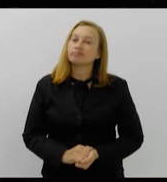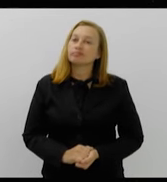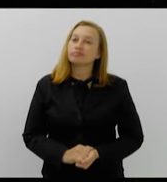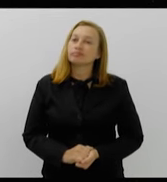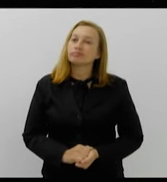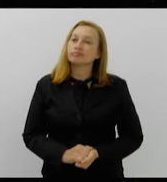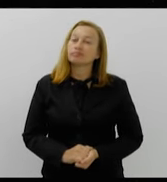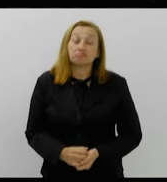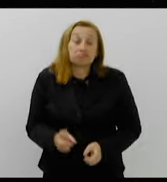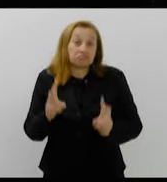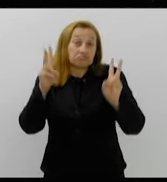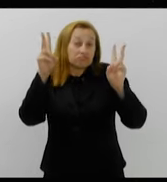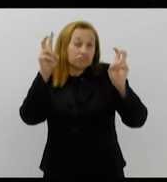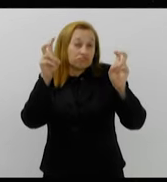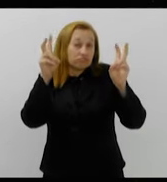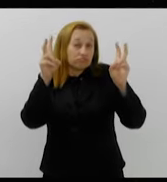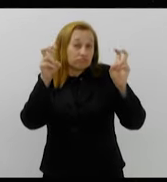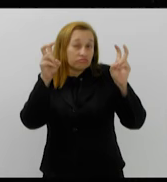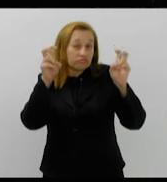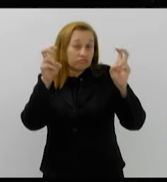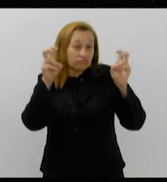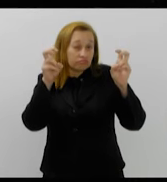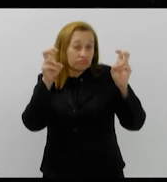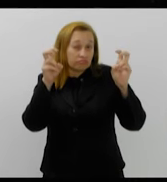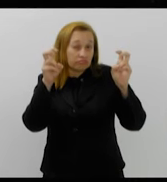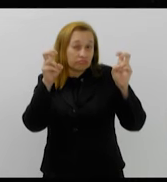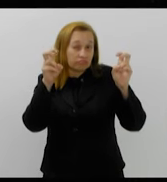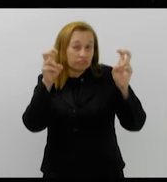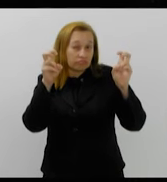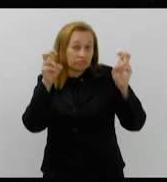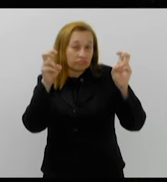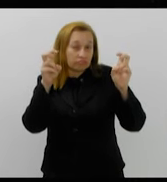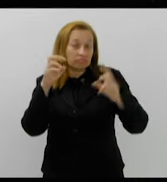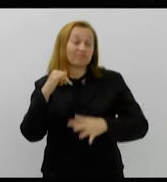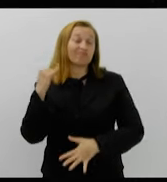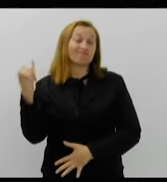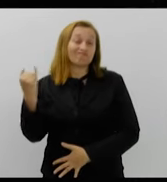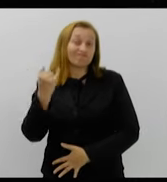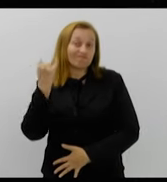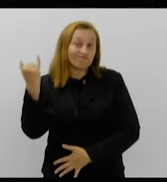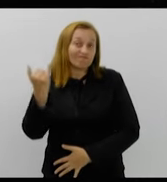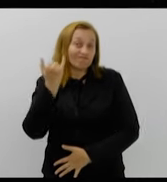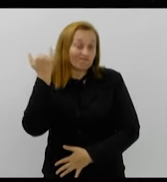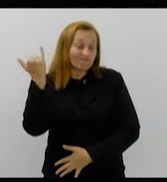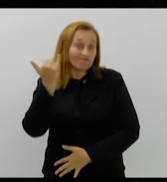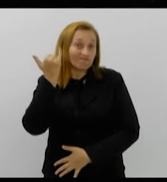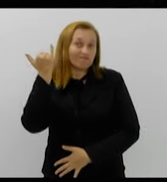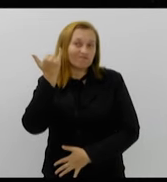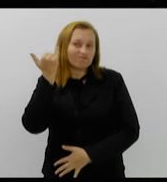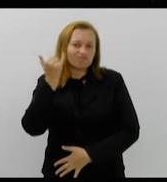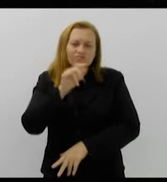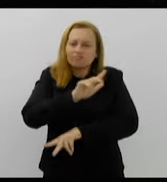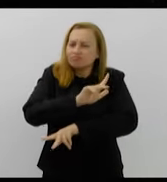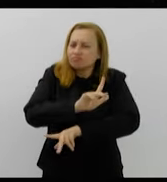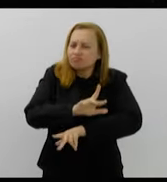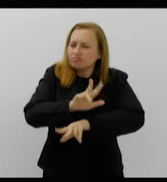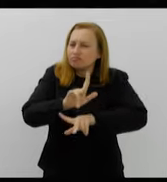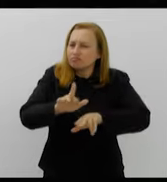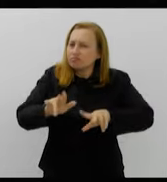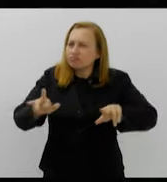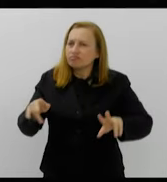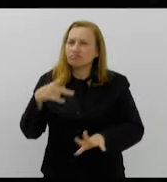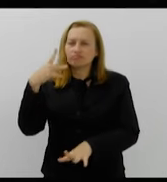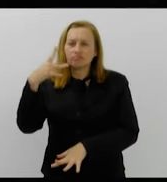por um tema absolutamente relevante onde diversos parlamentares